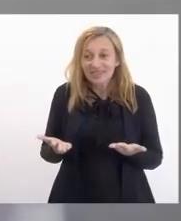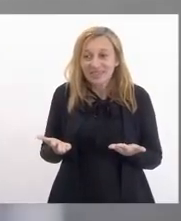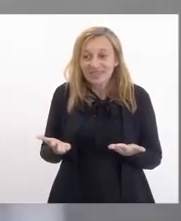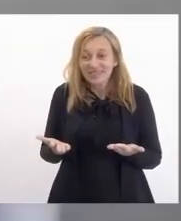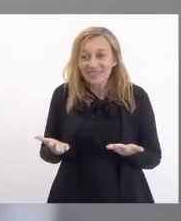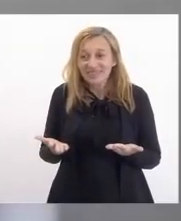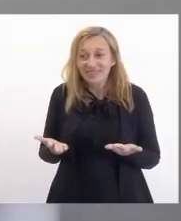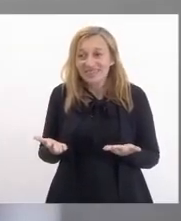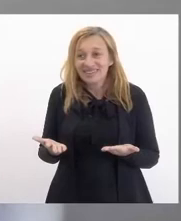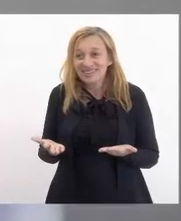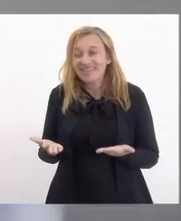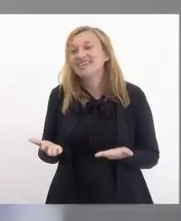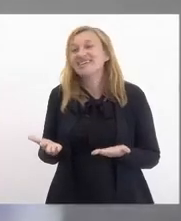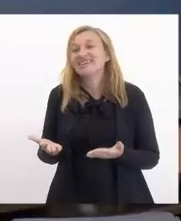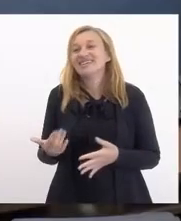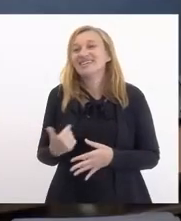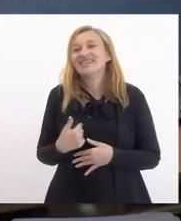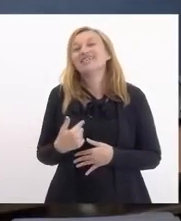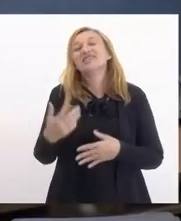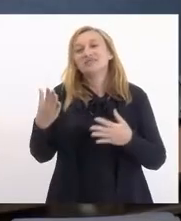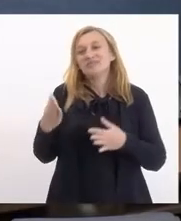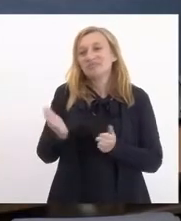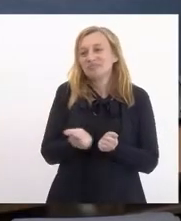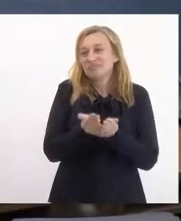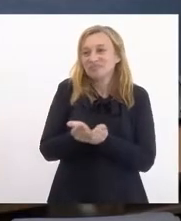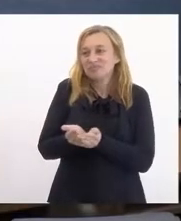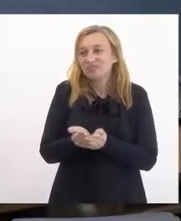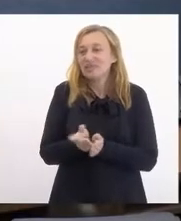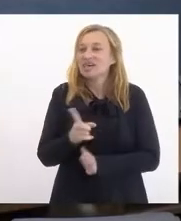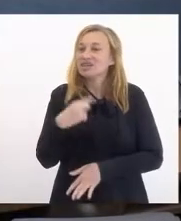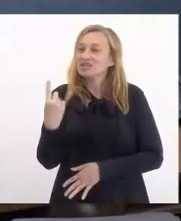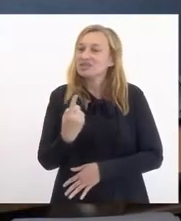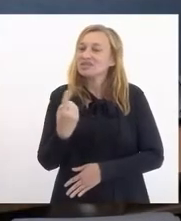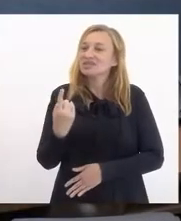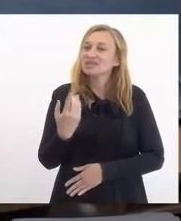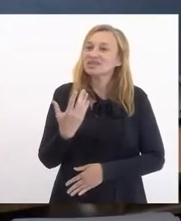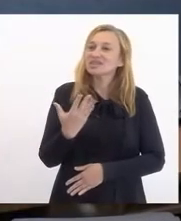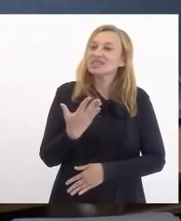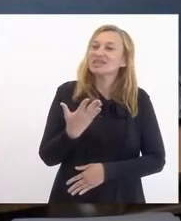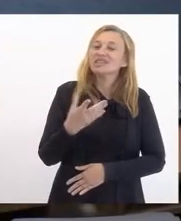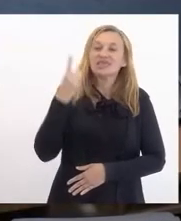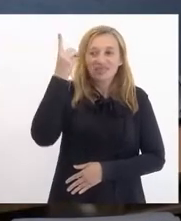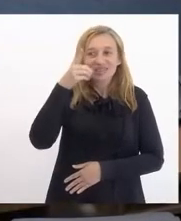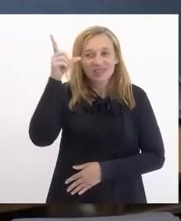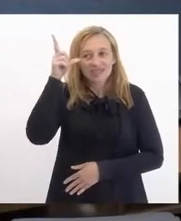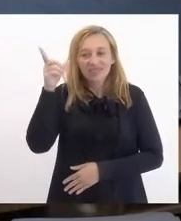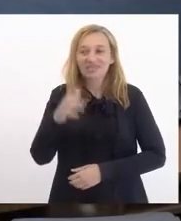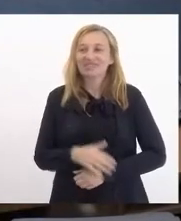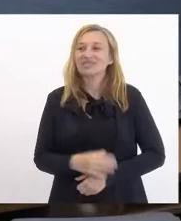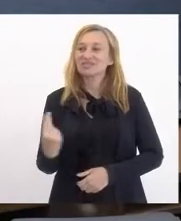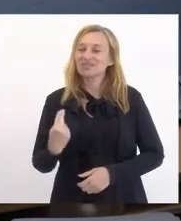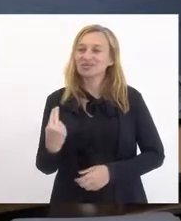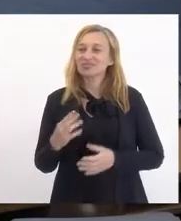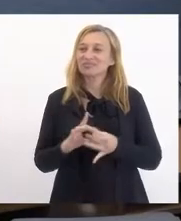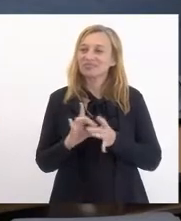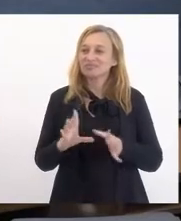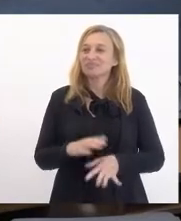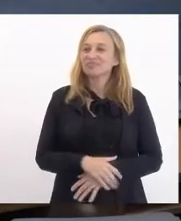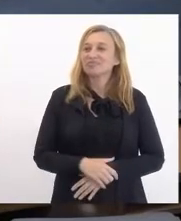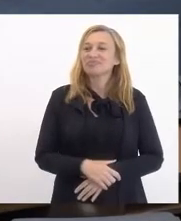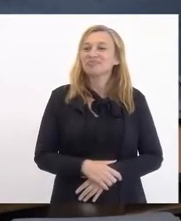Eu tenho muitos amigos, Luiz. Mas está dada a coautoria ao Bebeto. E a nossa querida deputada Lucinha. Muito obrigado.